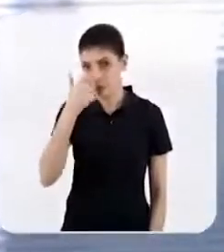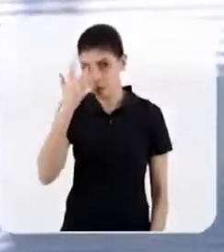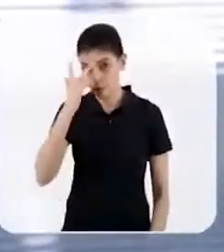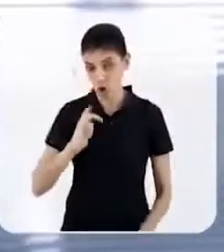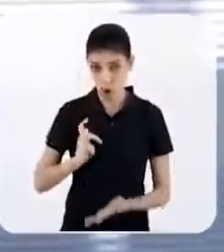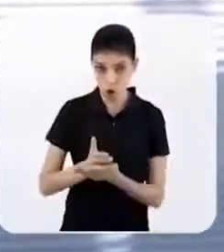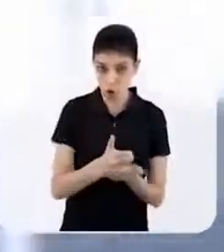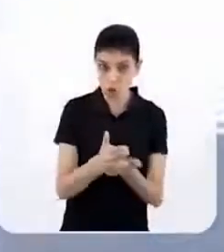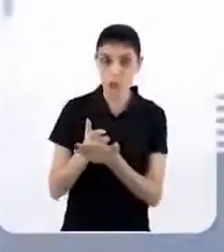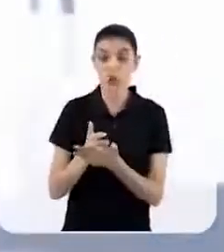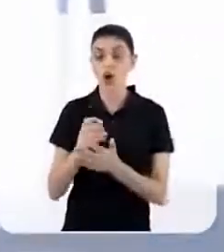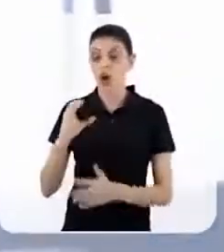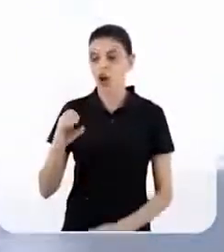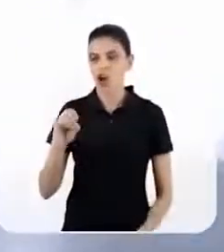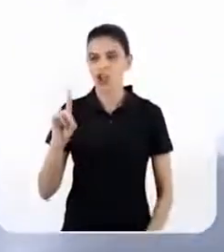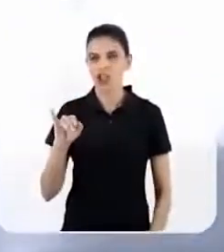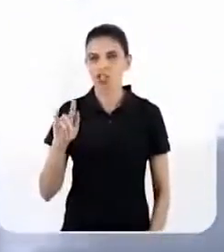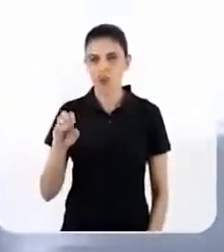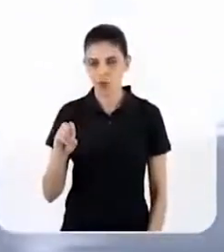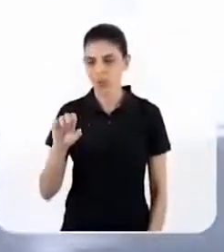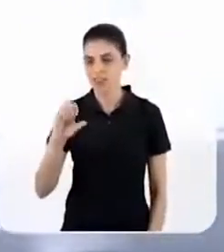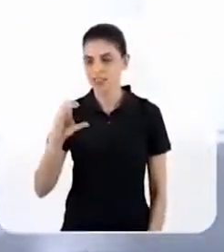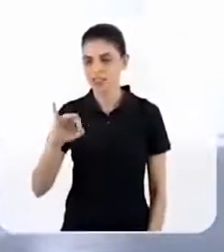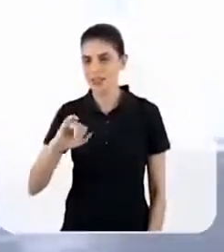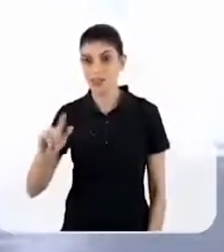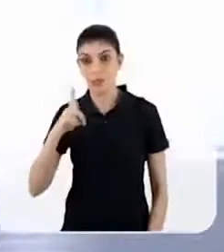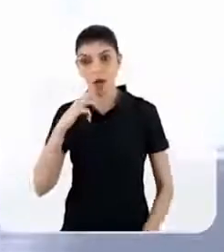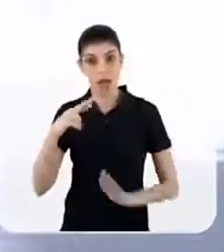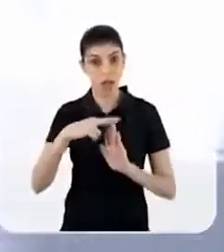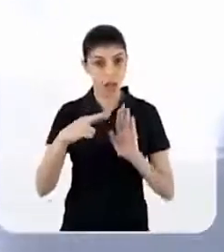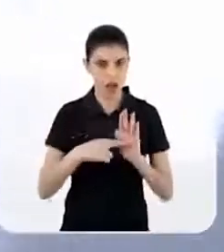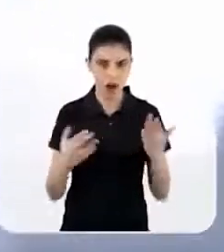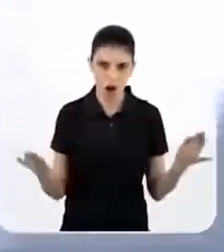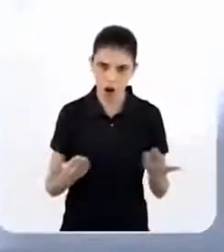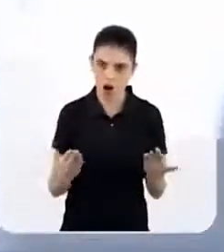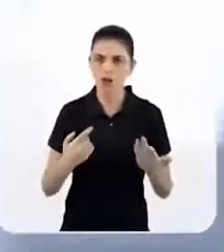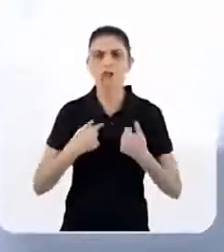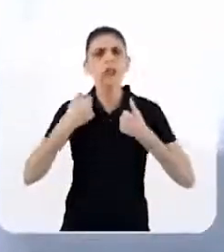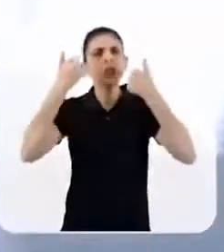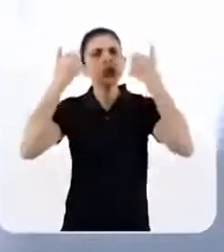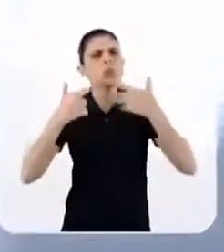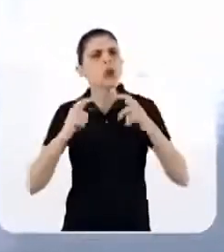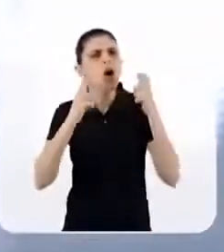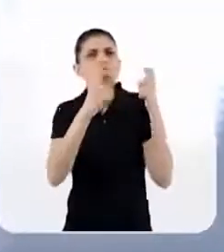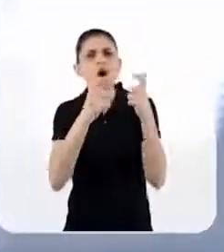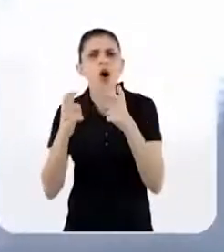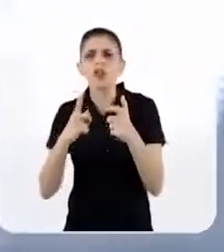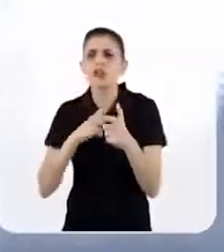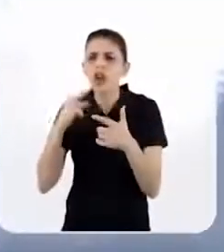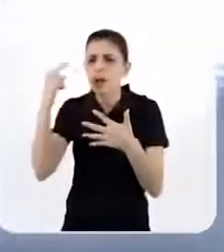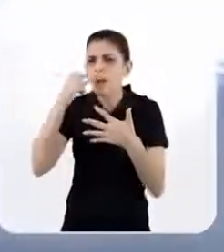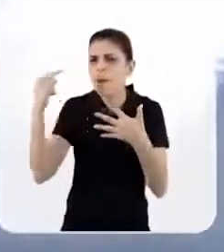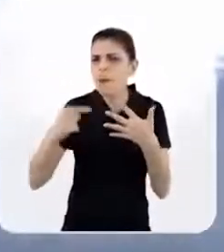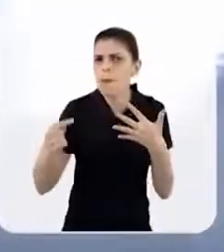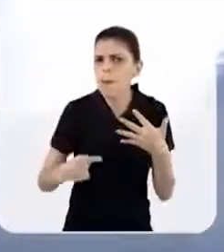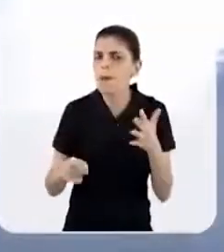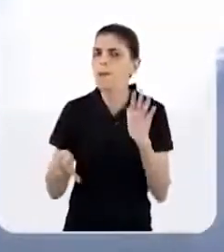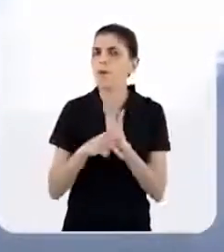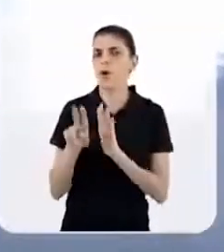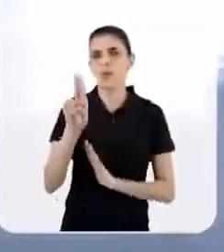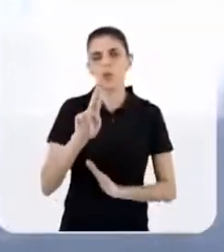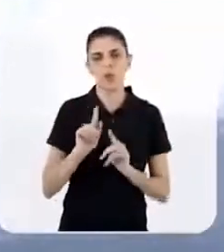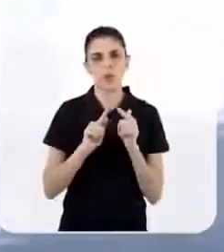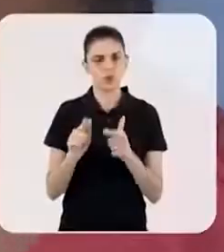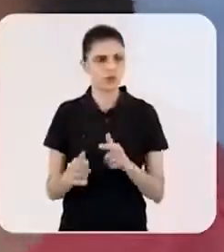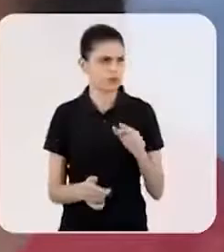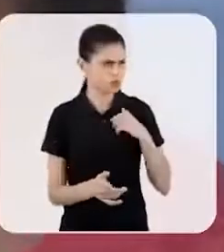mas esse projeto de lei que está tramitando agora vai trazer respostas mais claras sobre onde estão esses abusos especificamente nos termos